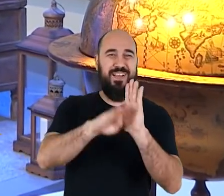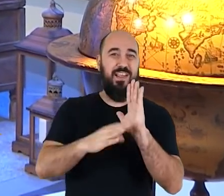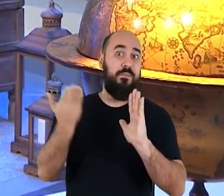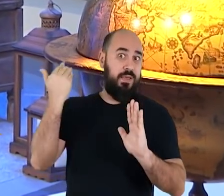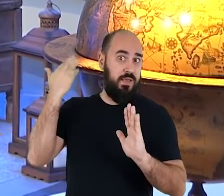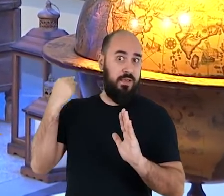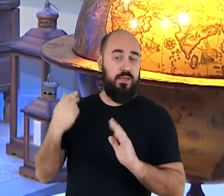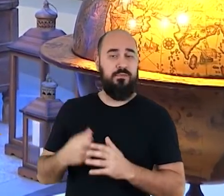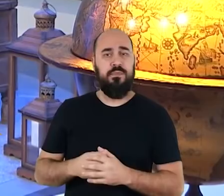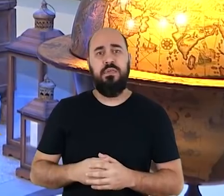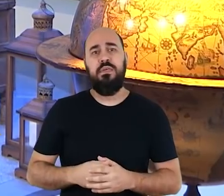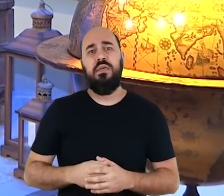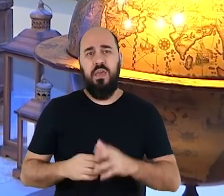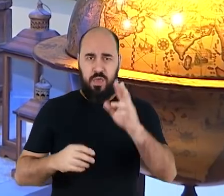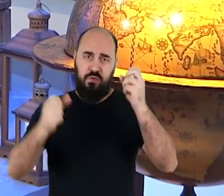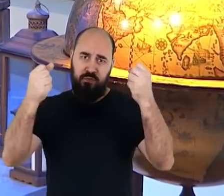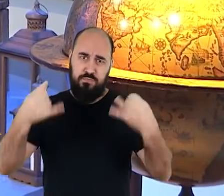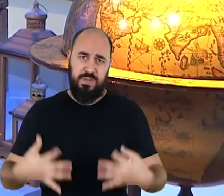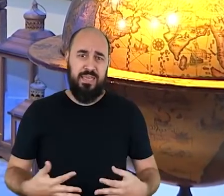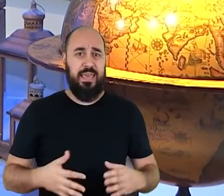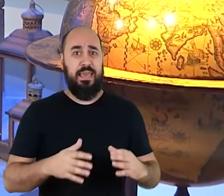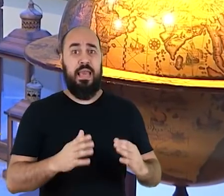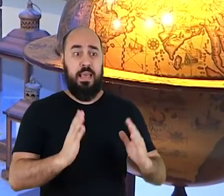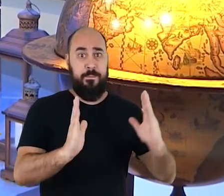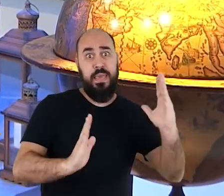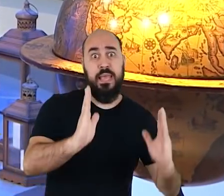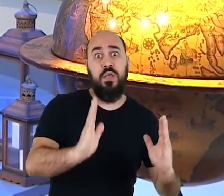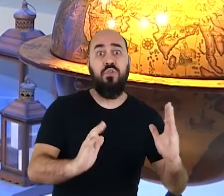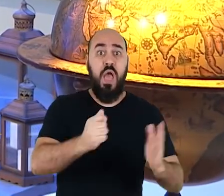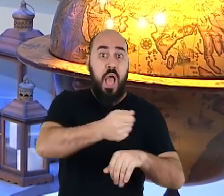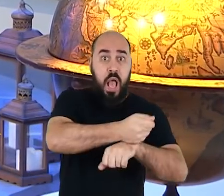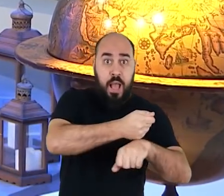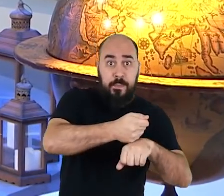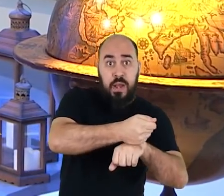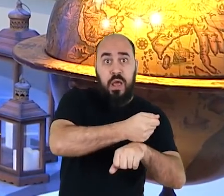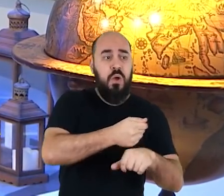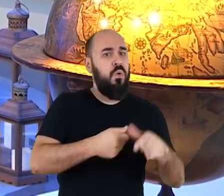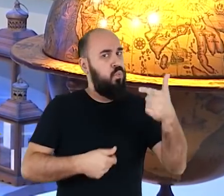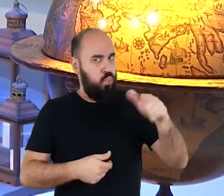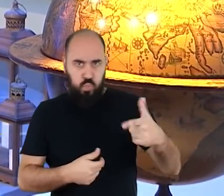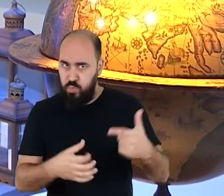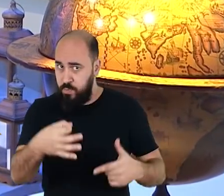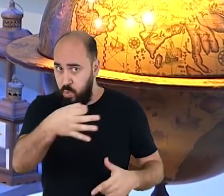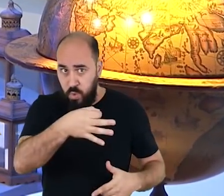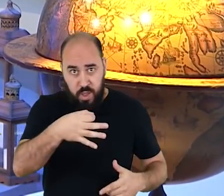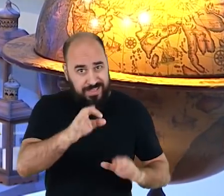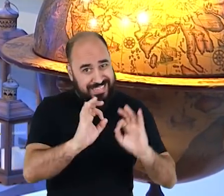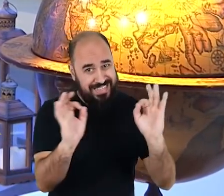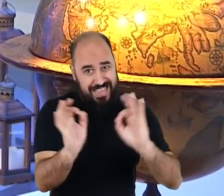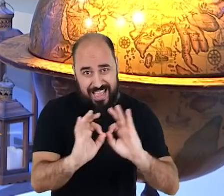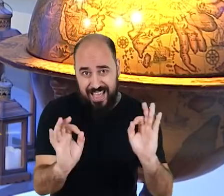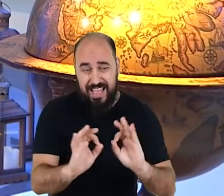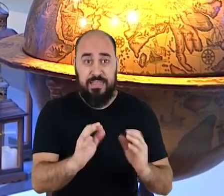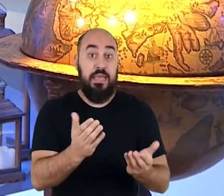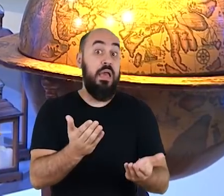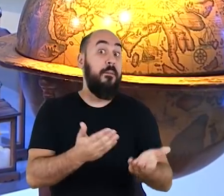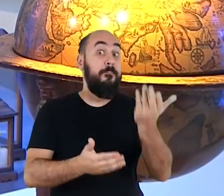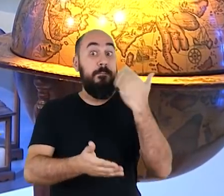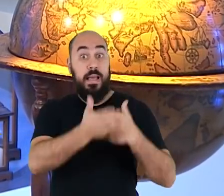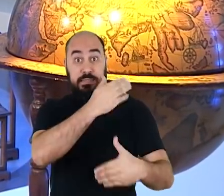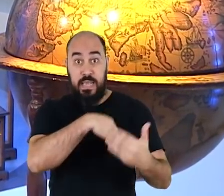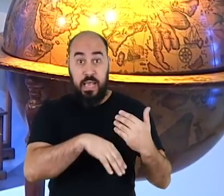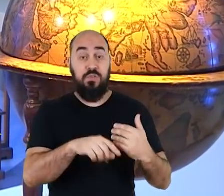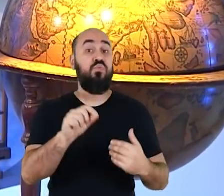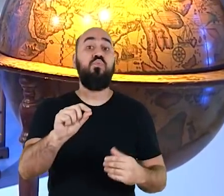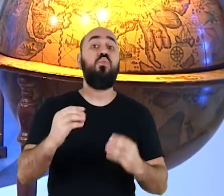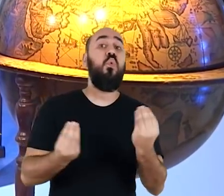tempos mais longínquos, na época de Abraão, que ela foi inventada séculos depois, que no começo as pessoas faziam a transação comercial a partir